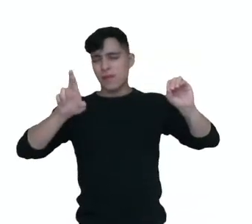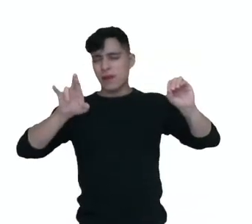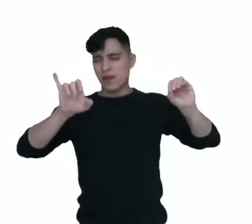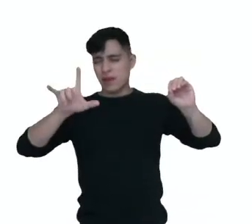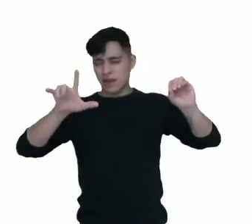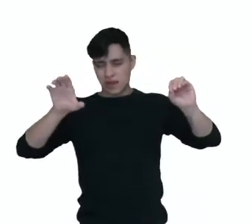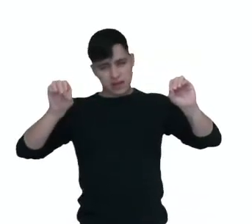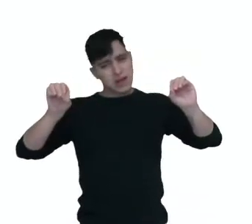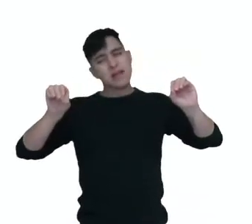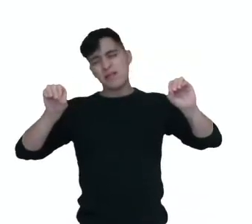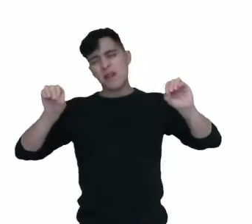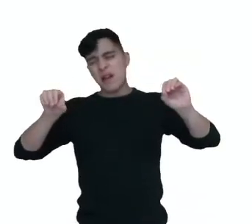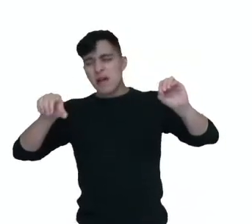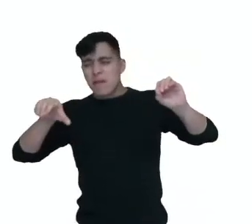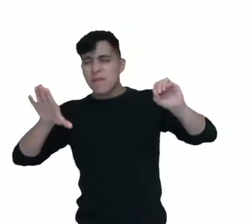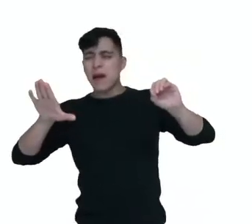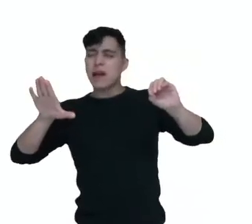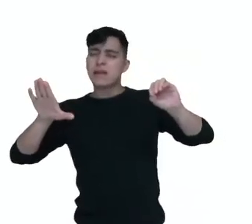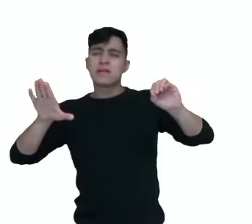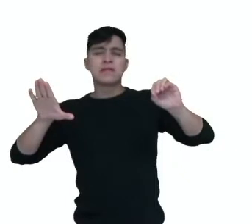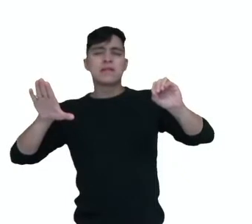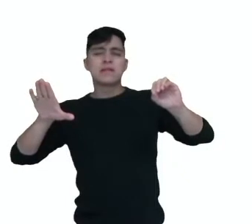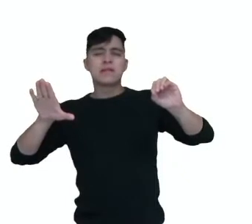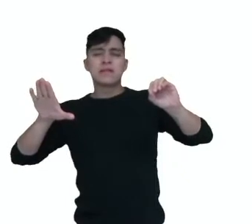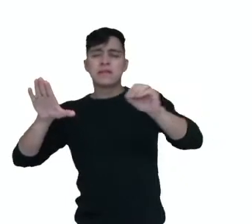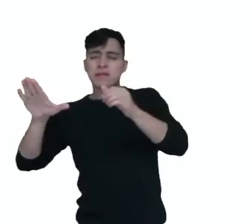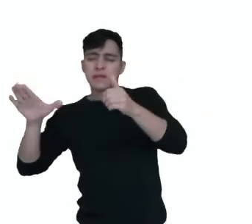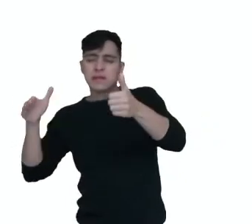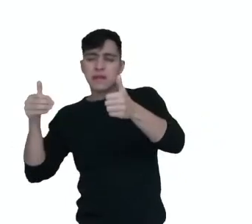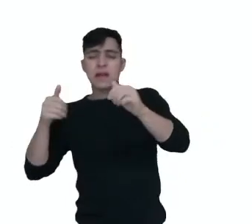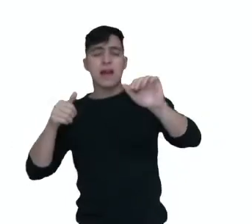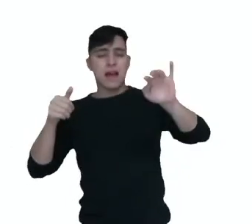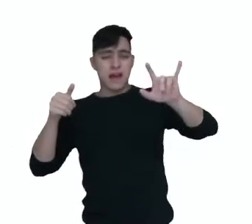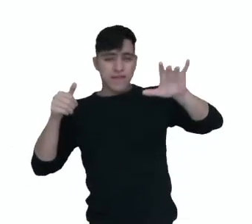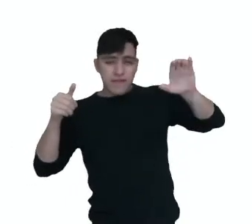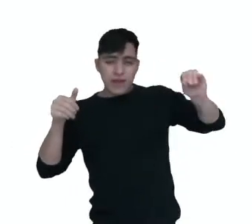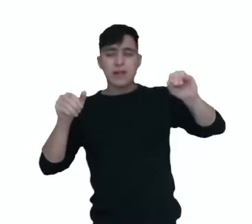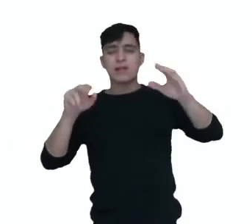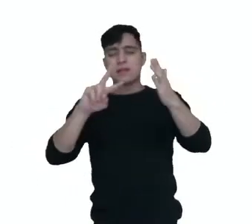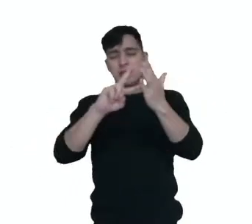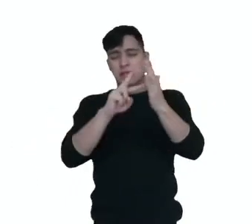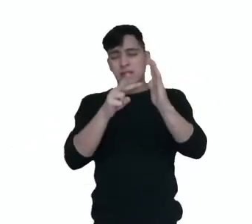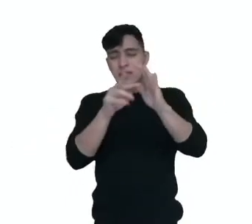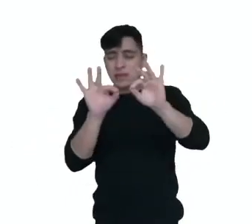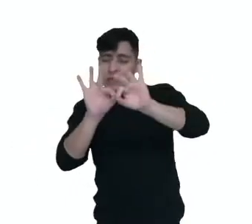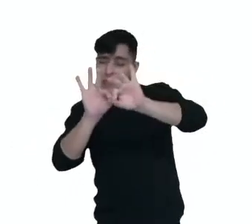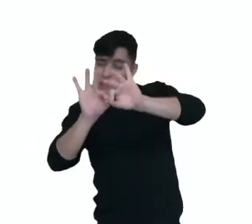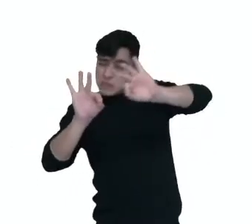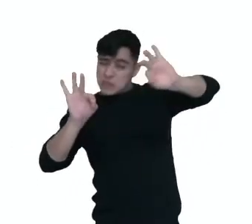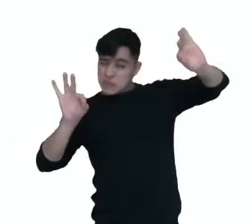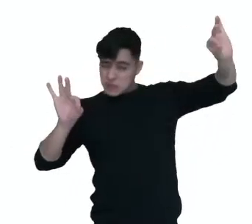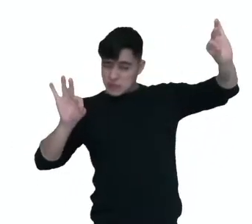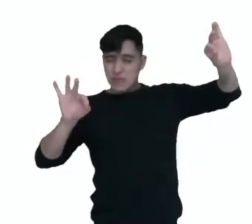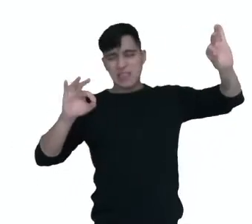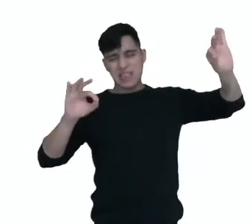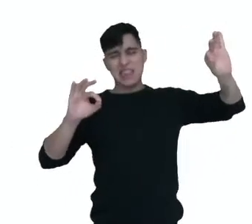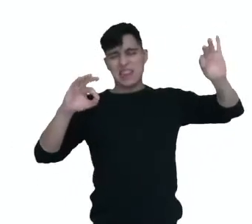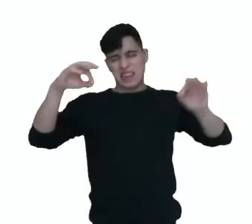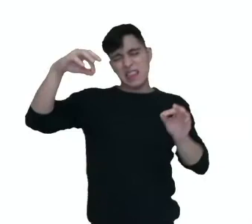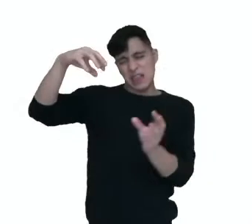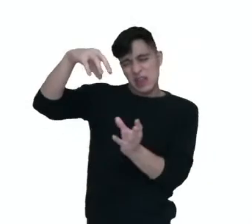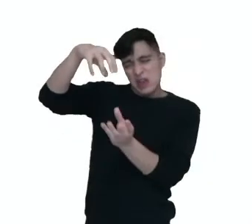está mais próxima, melhor dizendo, o afélio, onde você tem uma distância maior aqui de